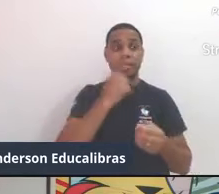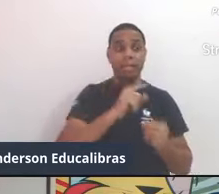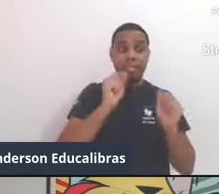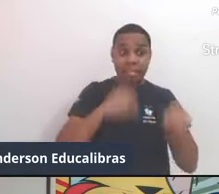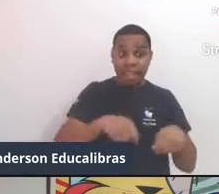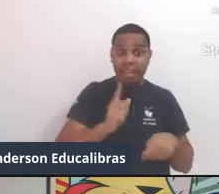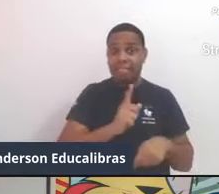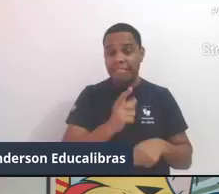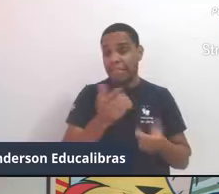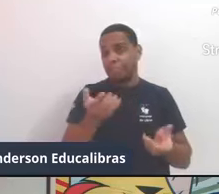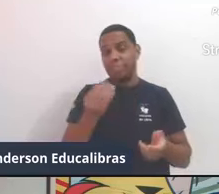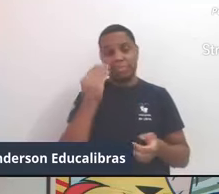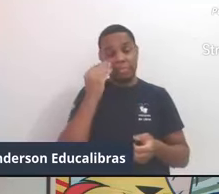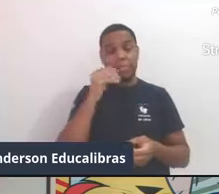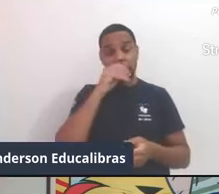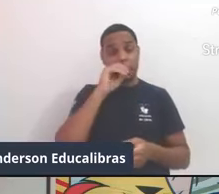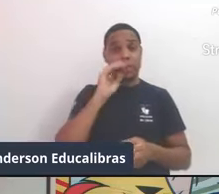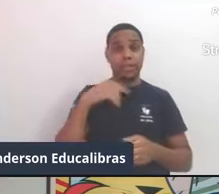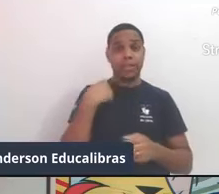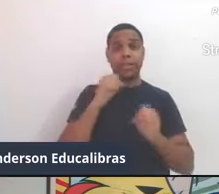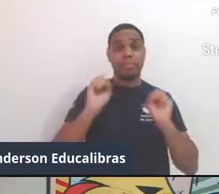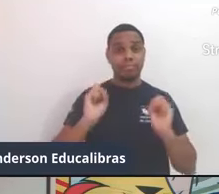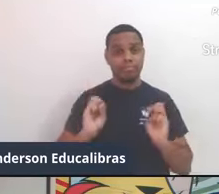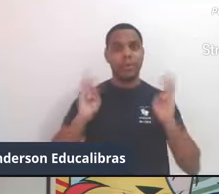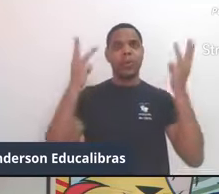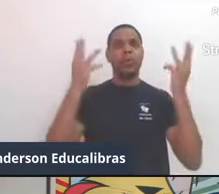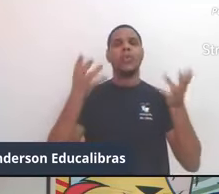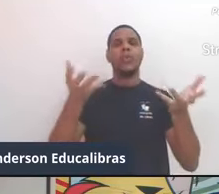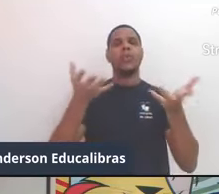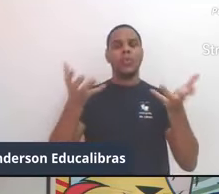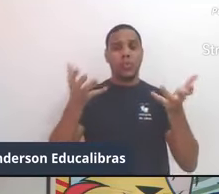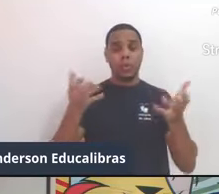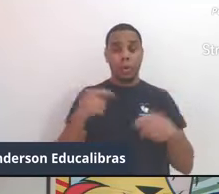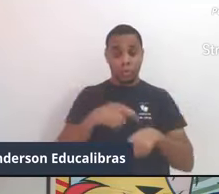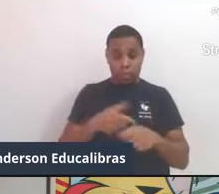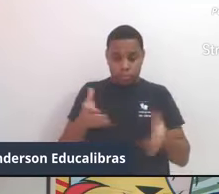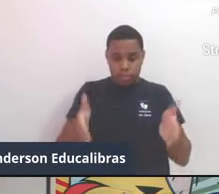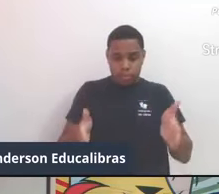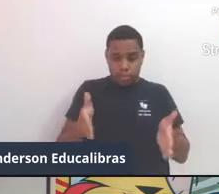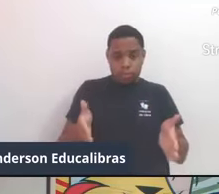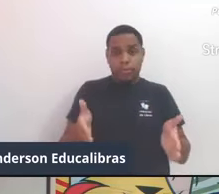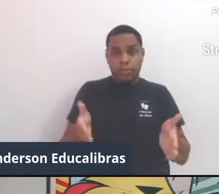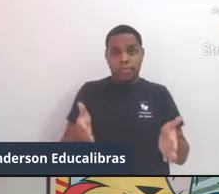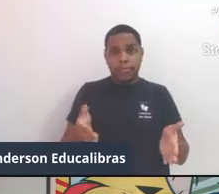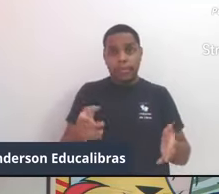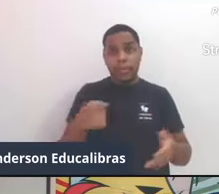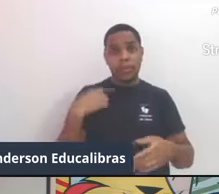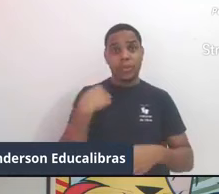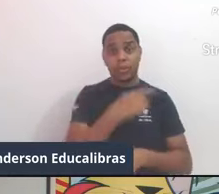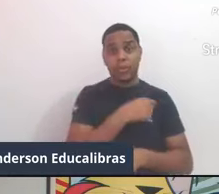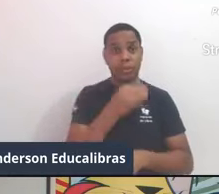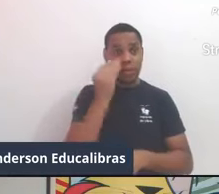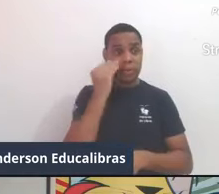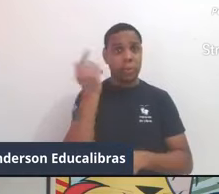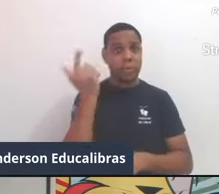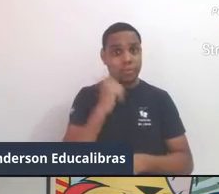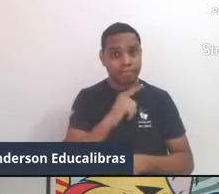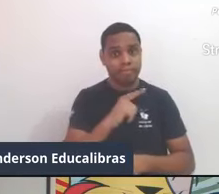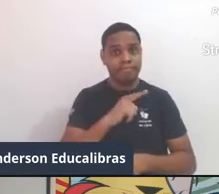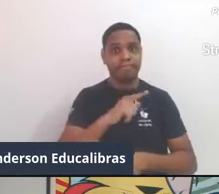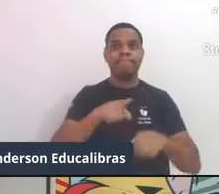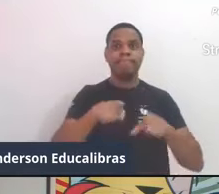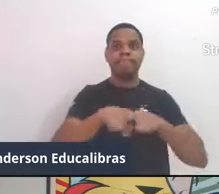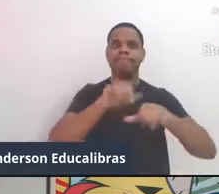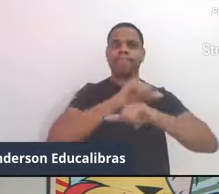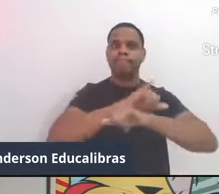gente quer é que seja um grande showcase deste momento, que a gente consiga também transmitir, em